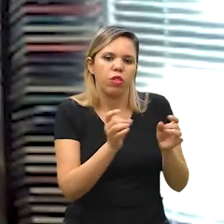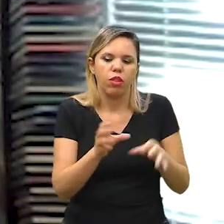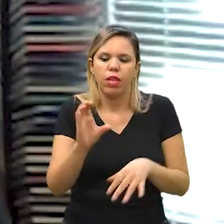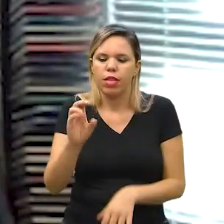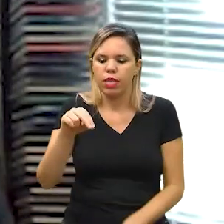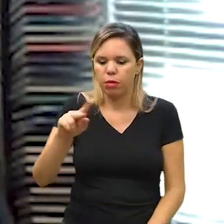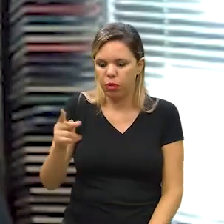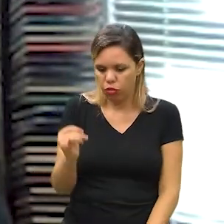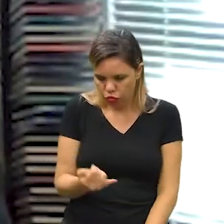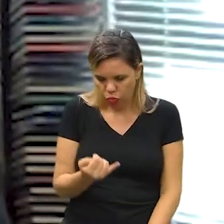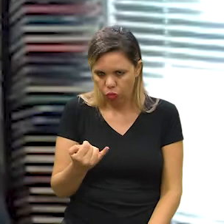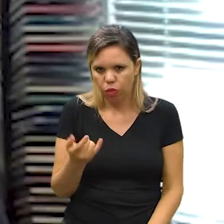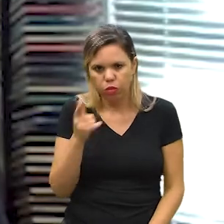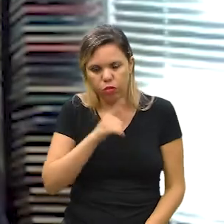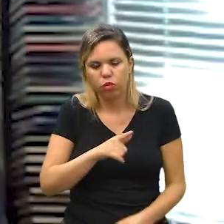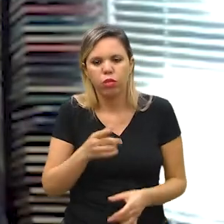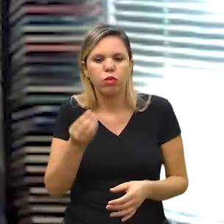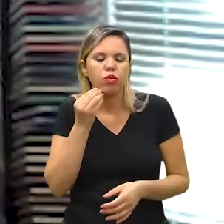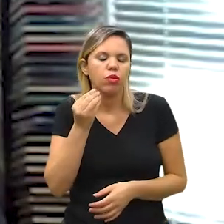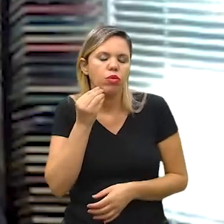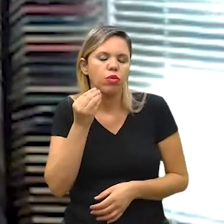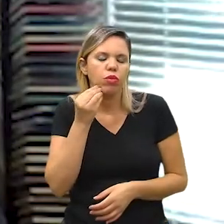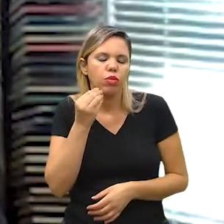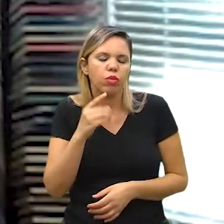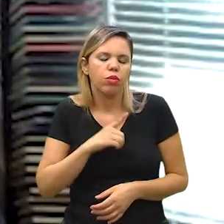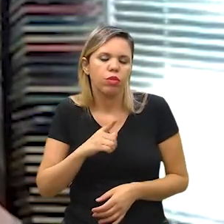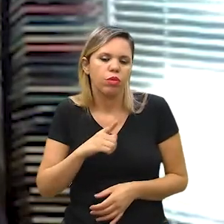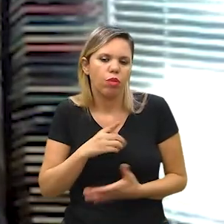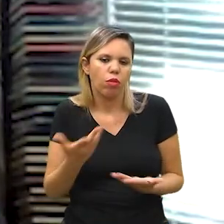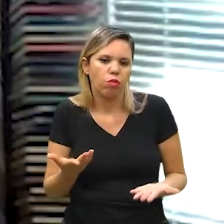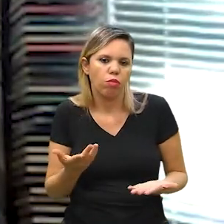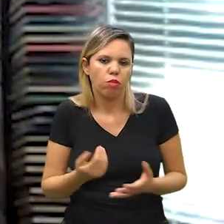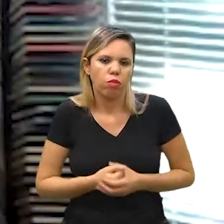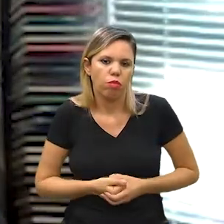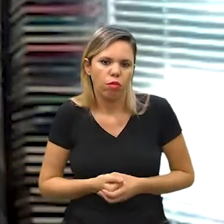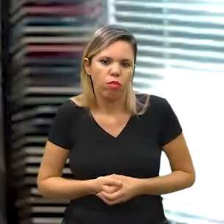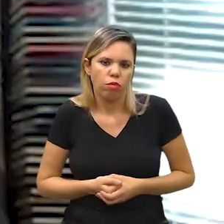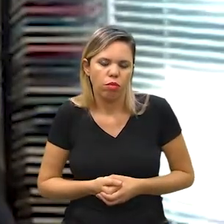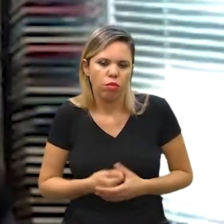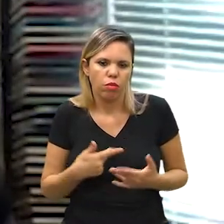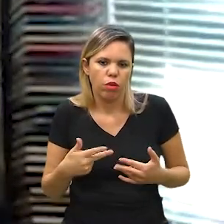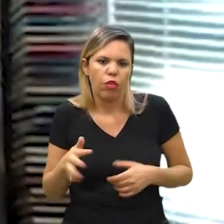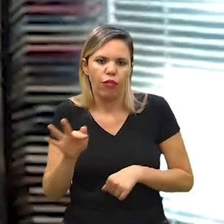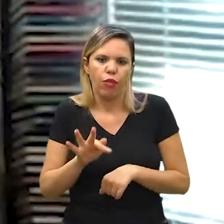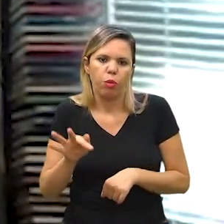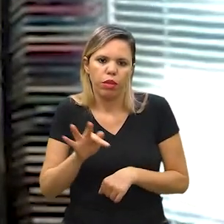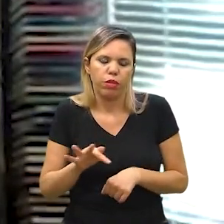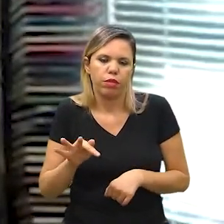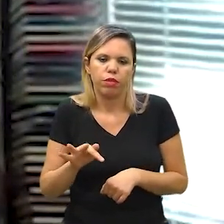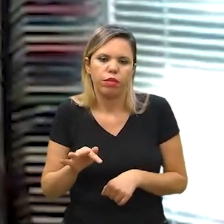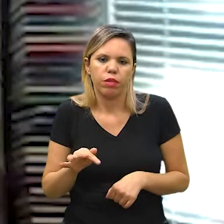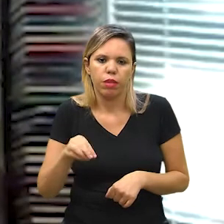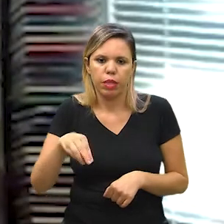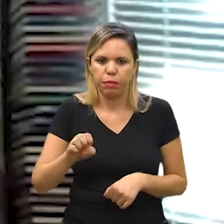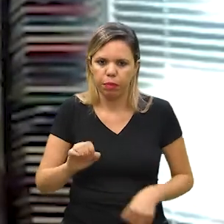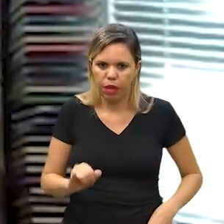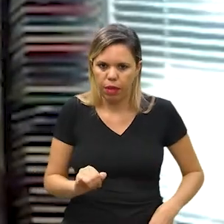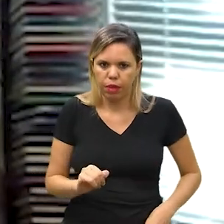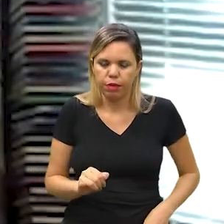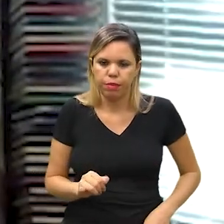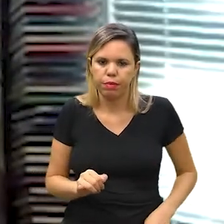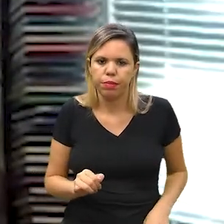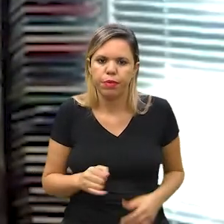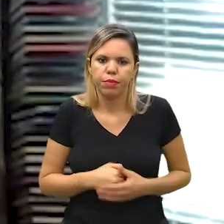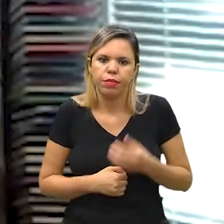CNPJ. Então, aqueles que enxergaram oportunidades ou que buscaram, né, essa questão da formalização através do